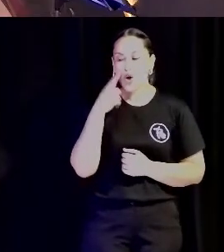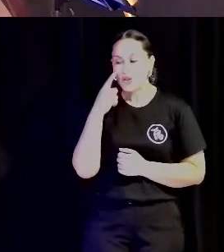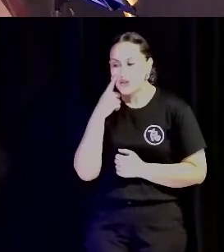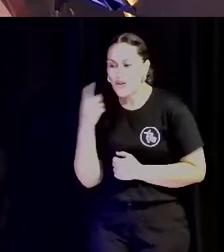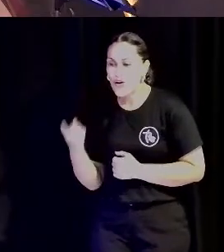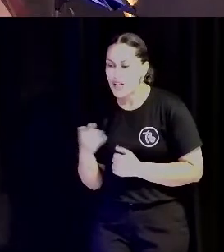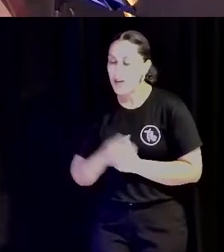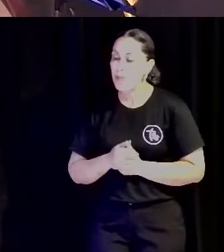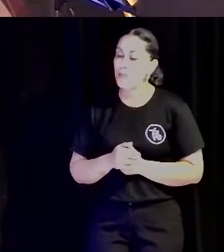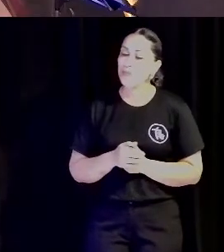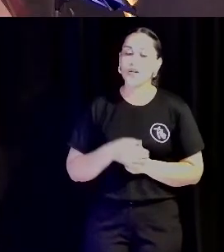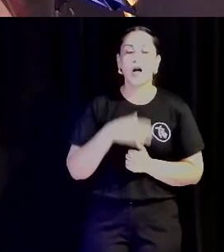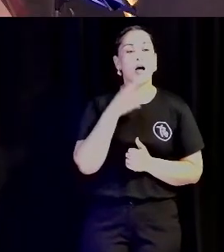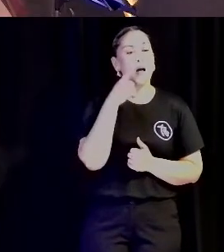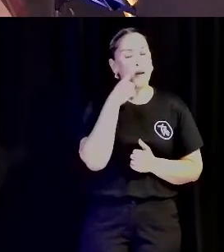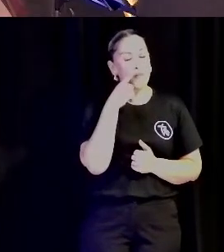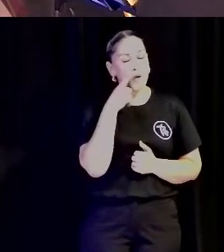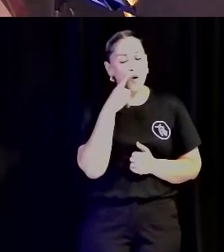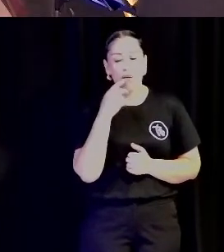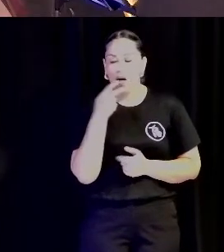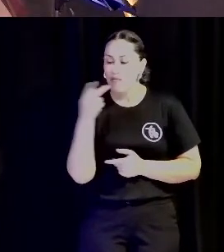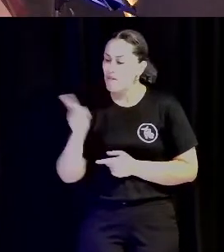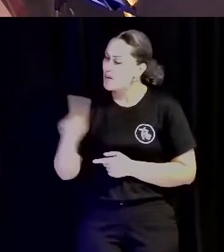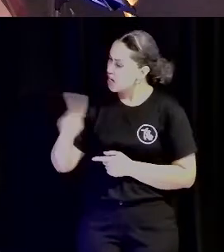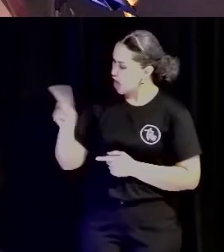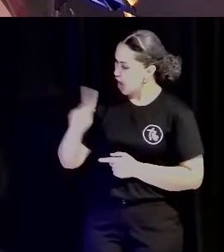insistindo com ele, não é aqui, meu senhor.